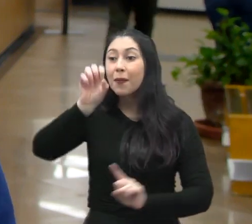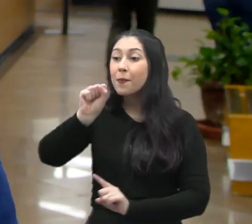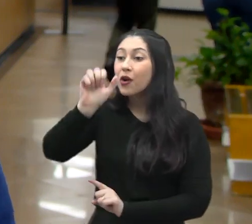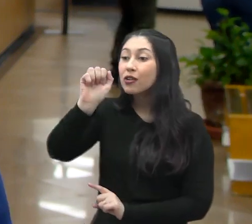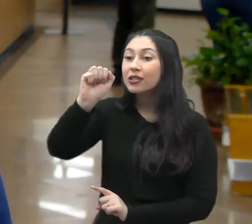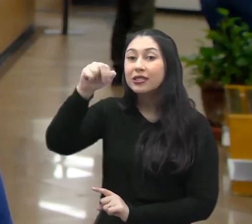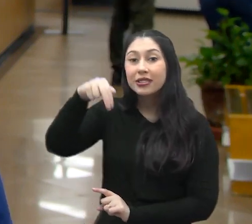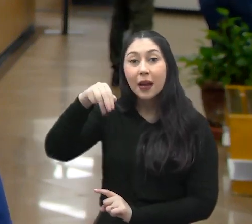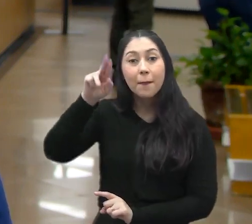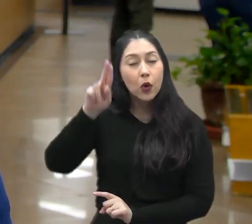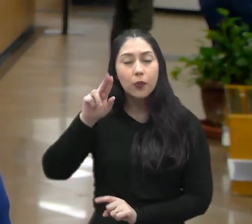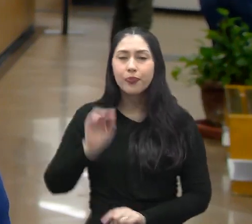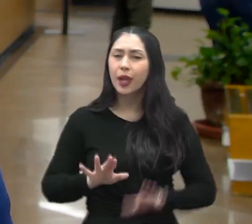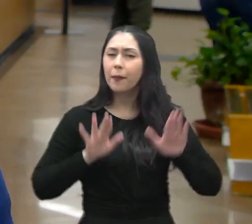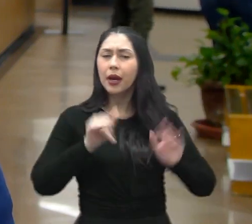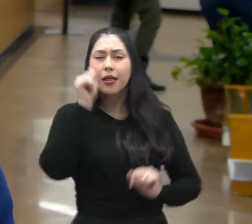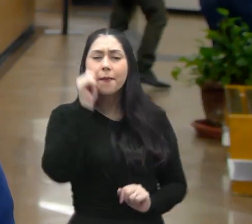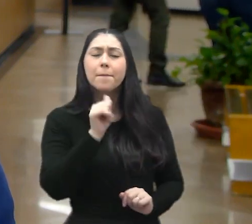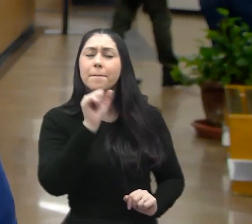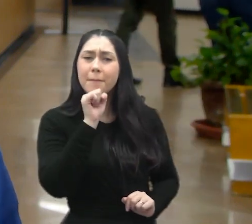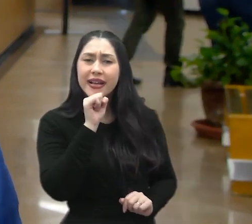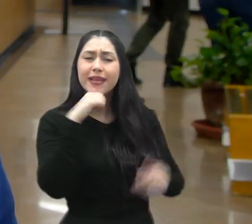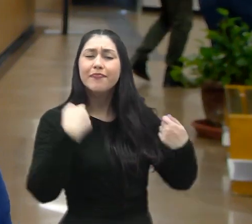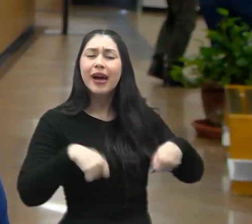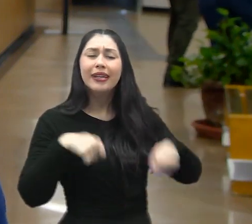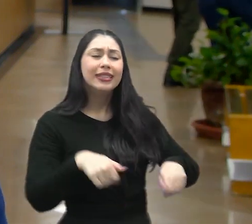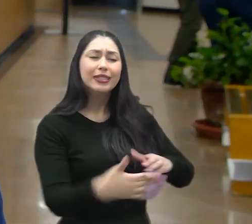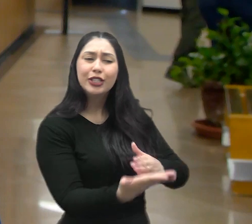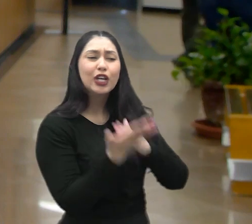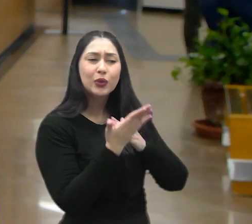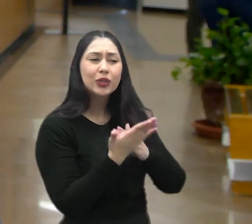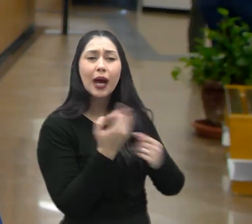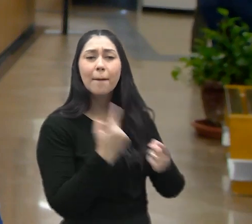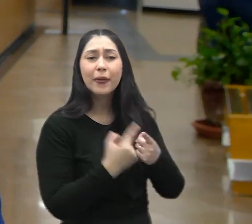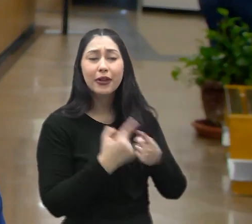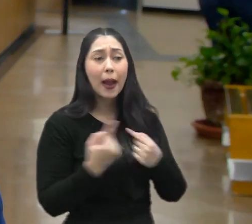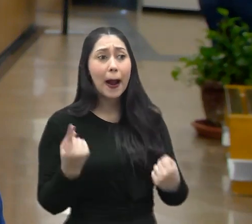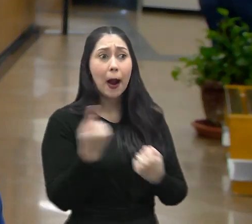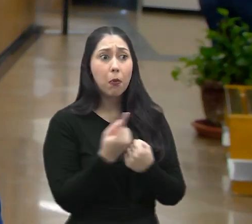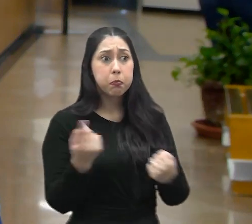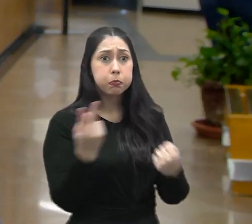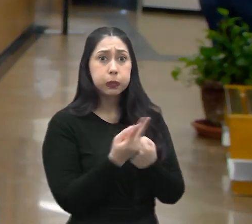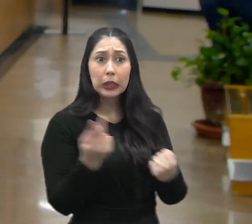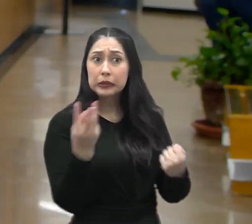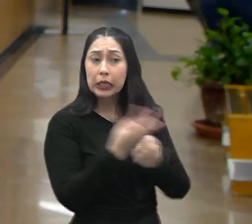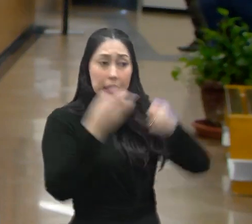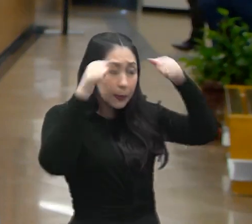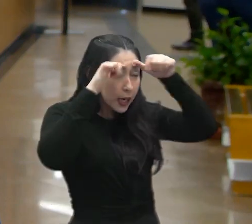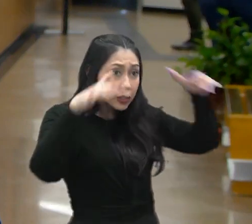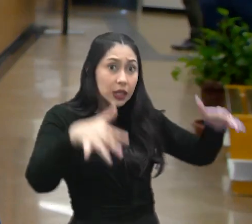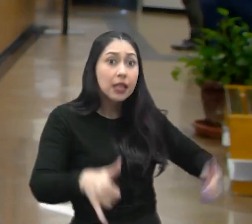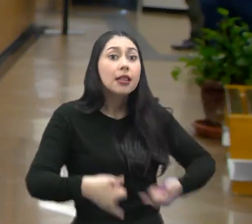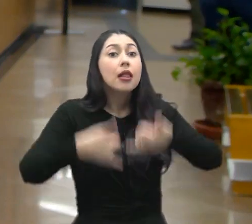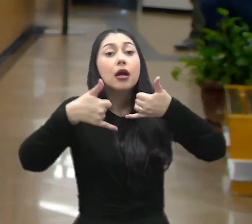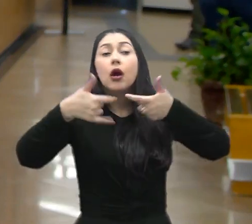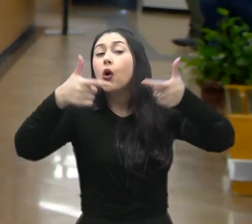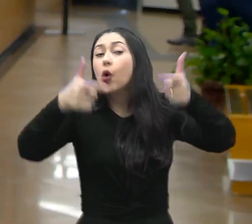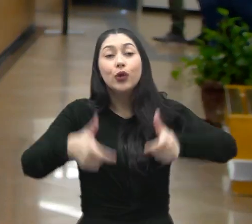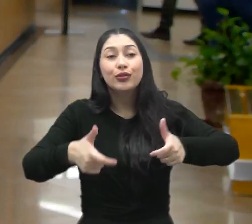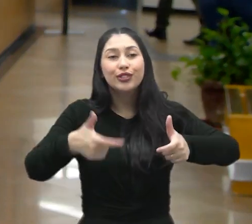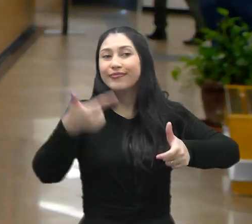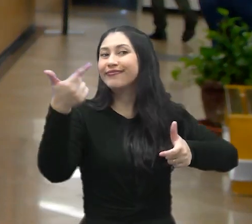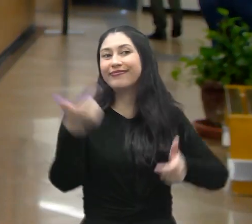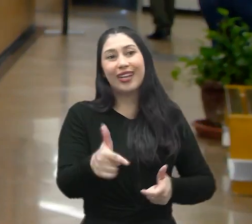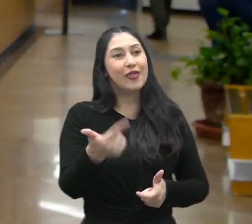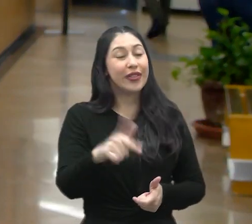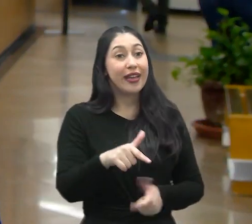Quando uma mãe tem uma necessidade de uma criança dentro de casa ou na rua com uma crise, que seja de nível 1, 2 ou 3, ela não tem para onde